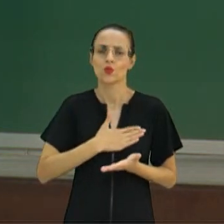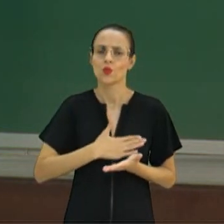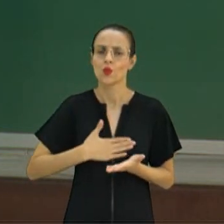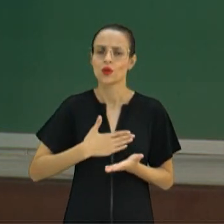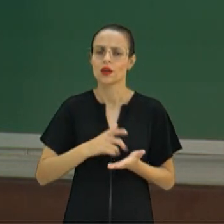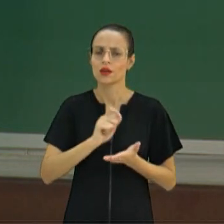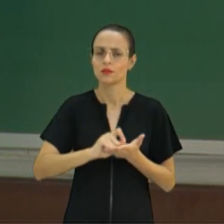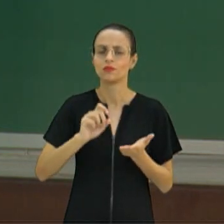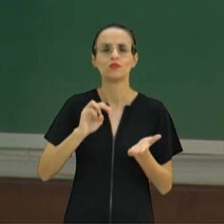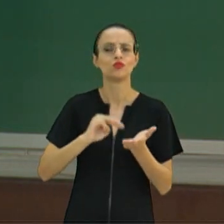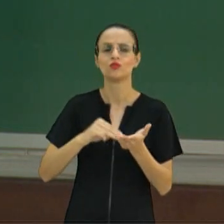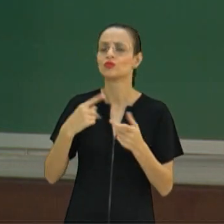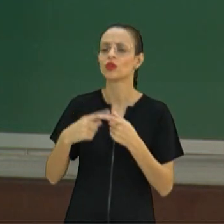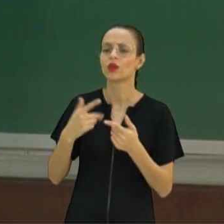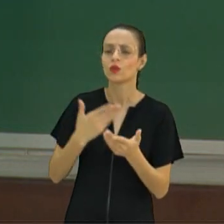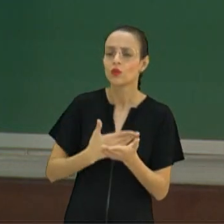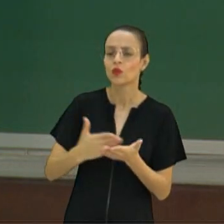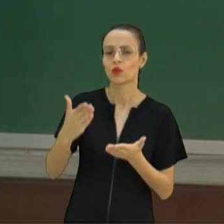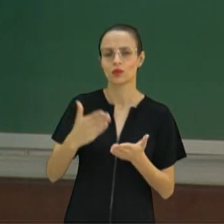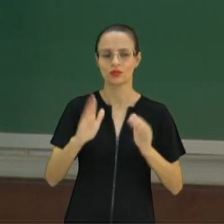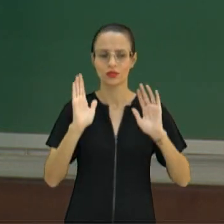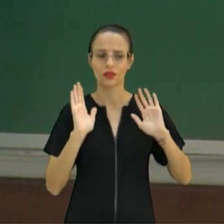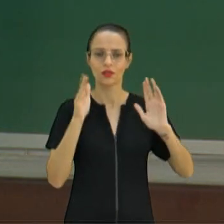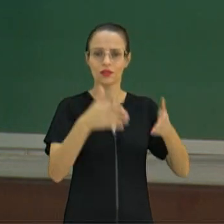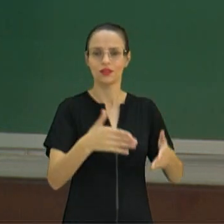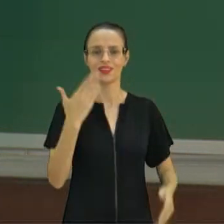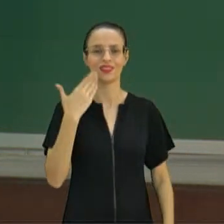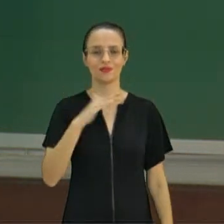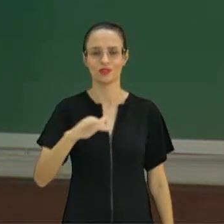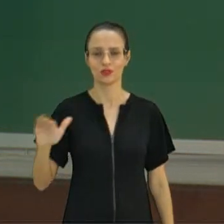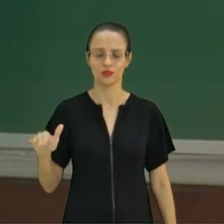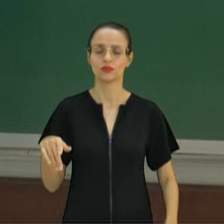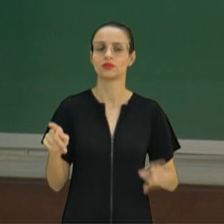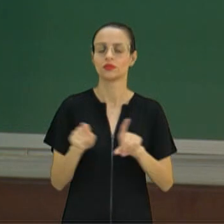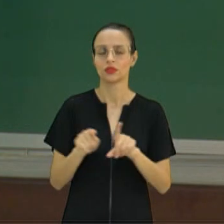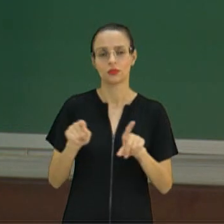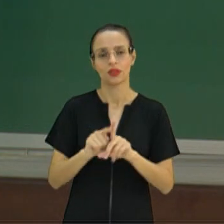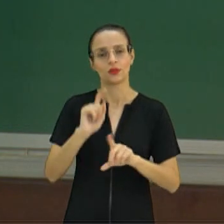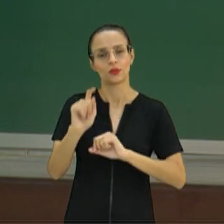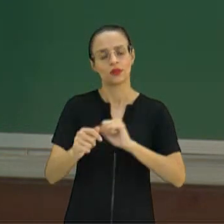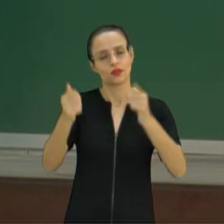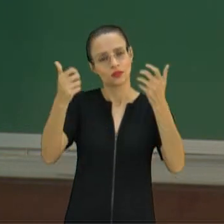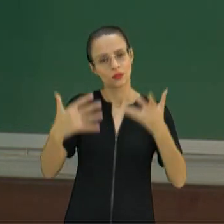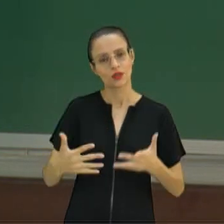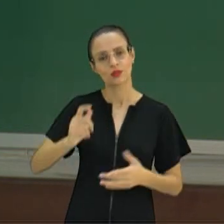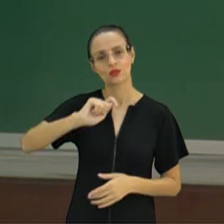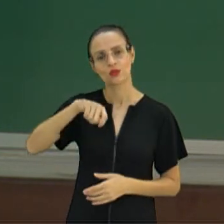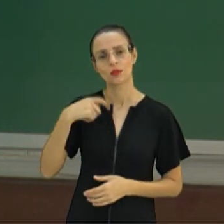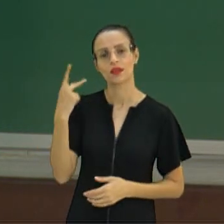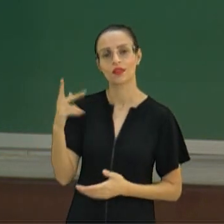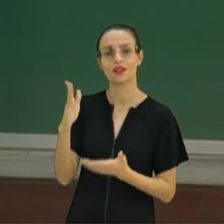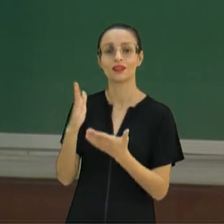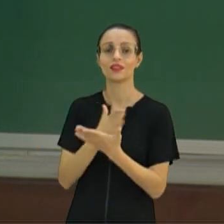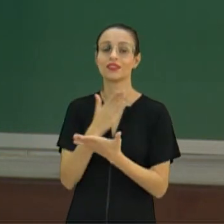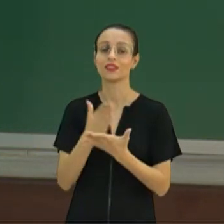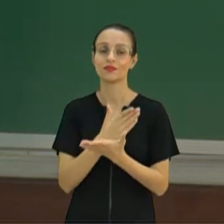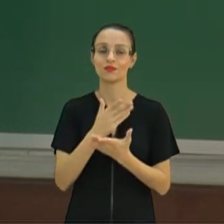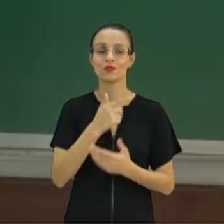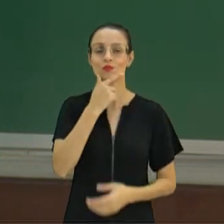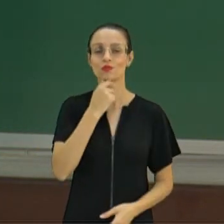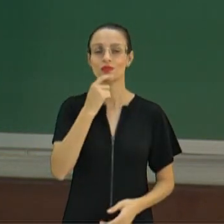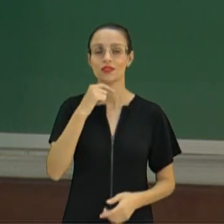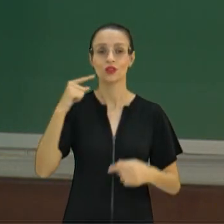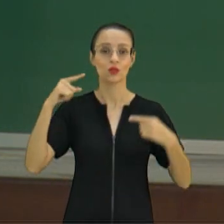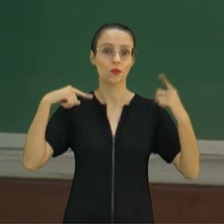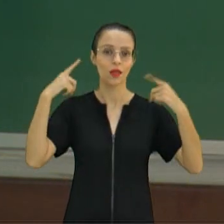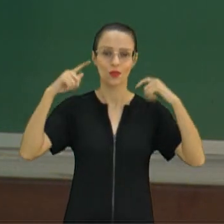o motivo dele começar a escrever para o público infantil. E também ele aborda a sua obra, a questão do Menino Maluquinho, sua